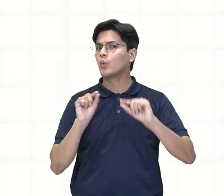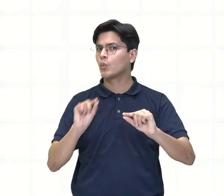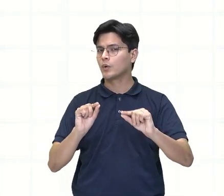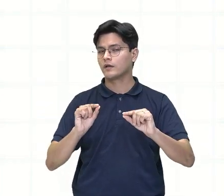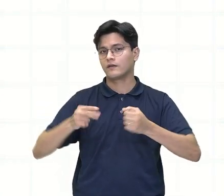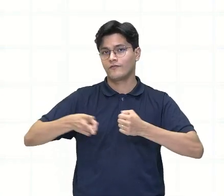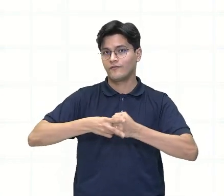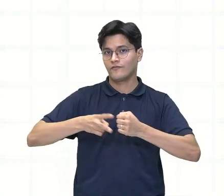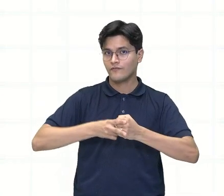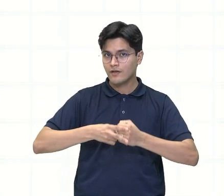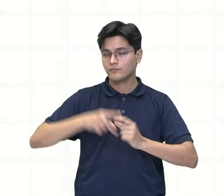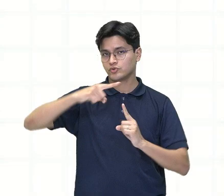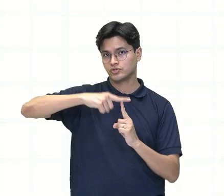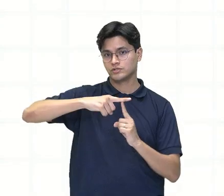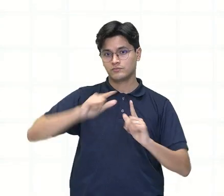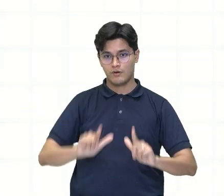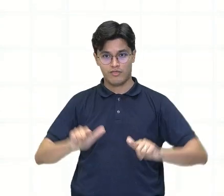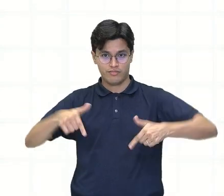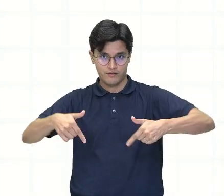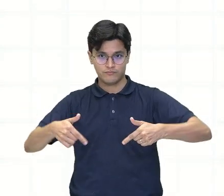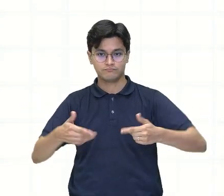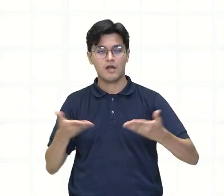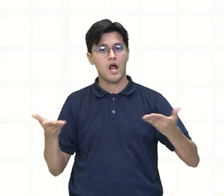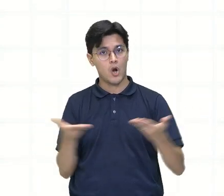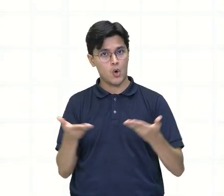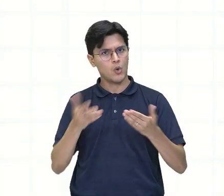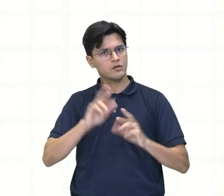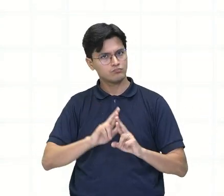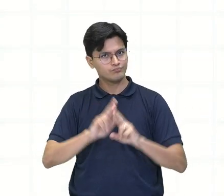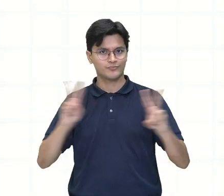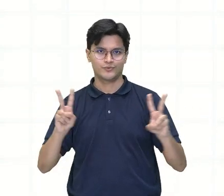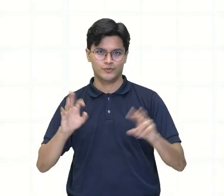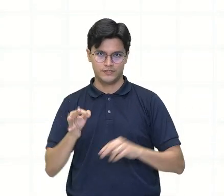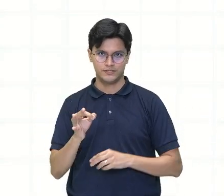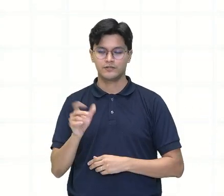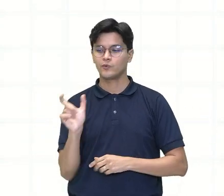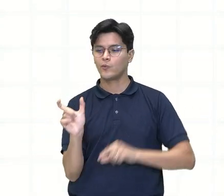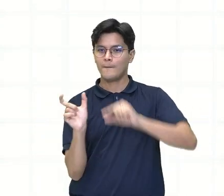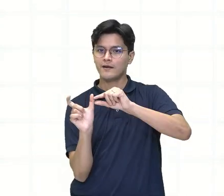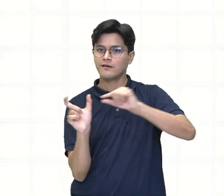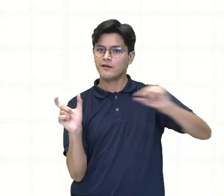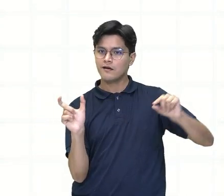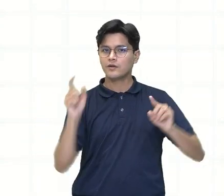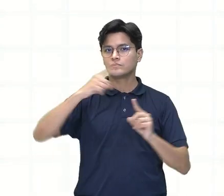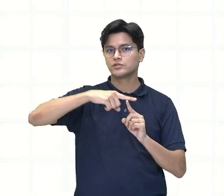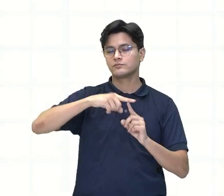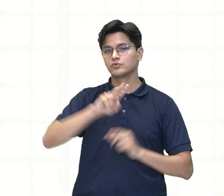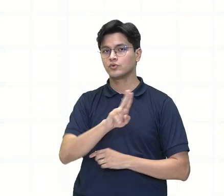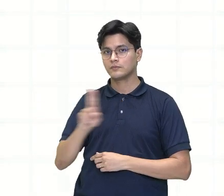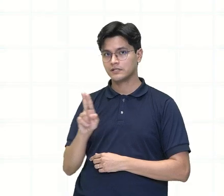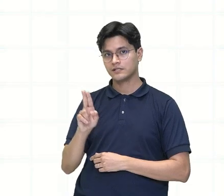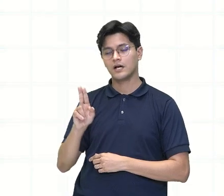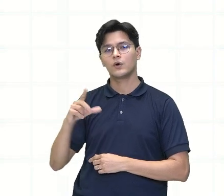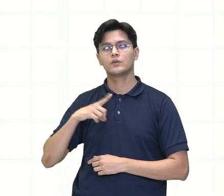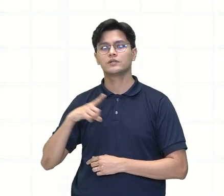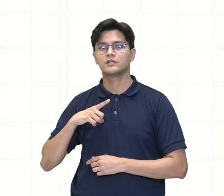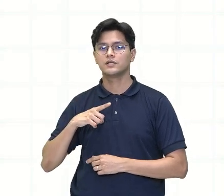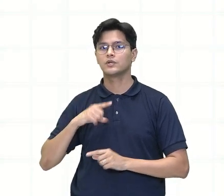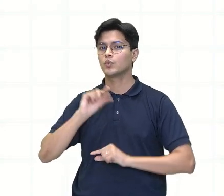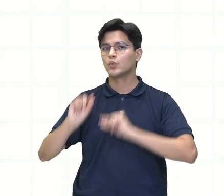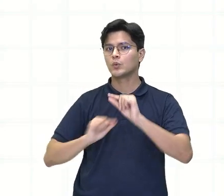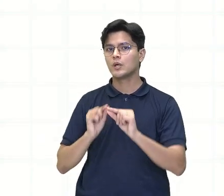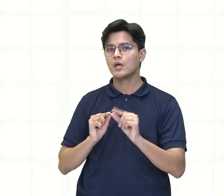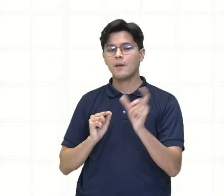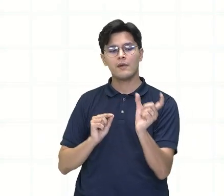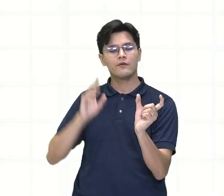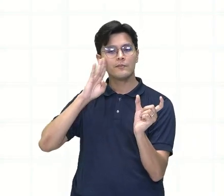Nesse caso do predicado nominal, não. A qualidade ou o estado, eles vão ser mais importantes, ou seja, o nome vai ser mais importante